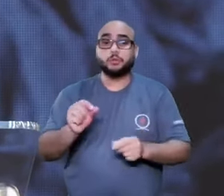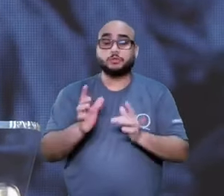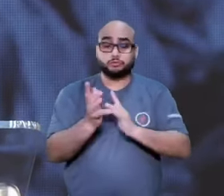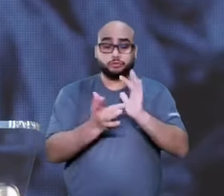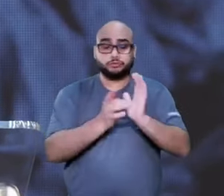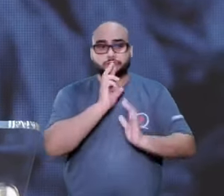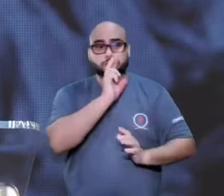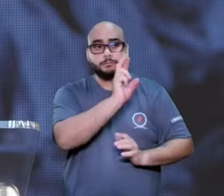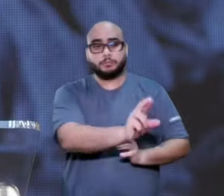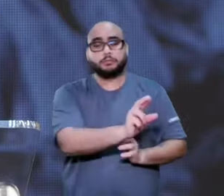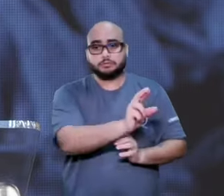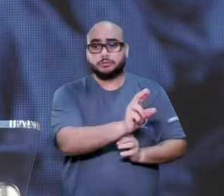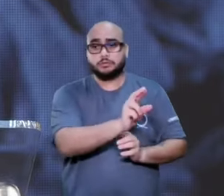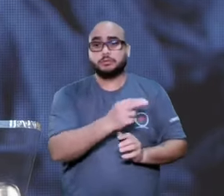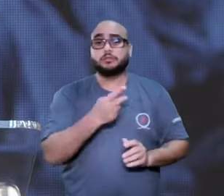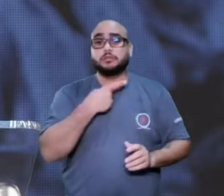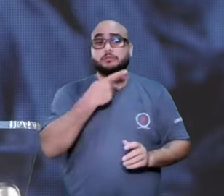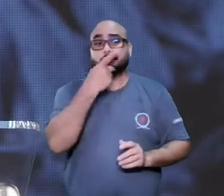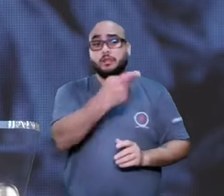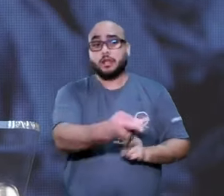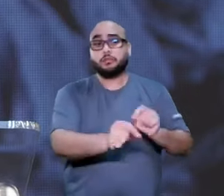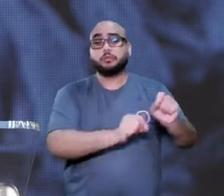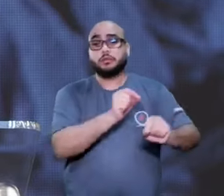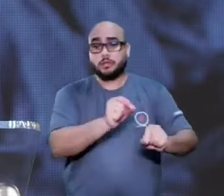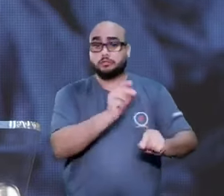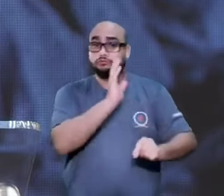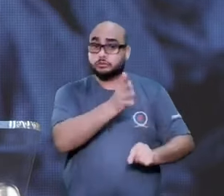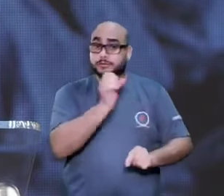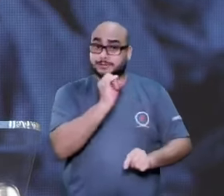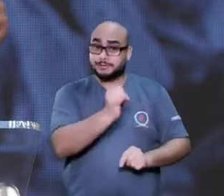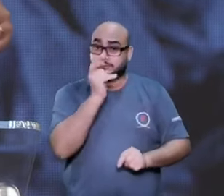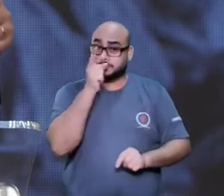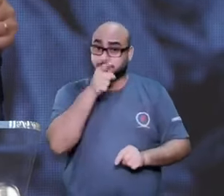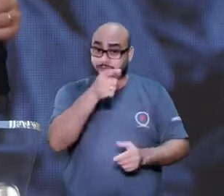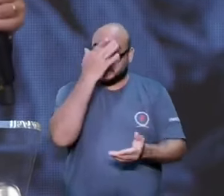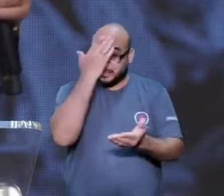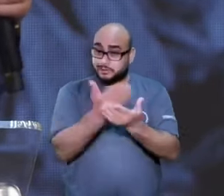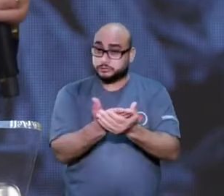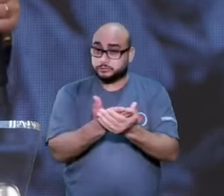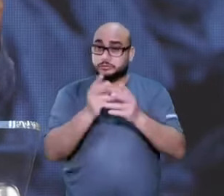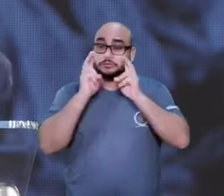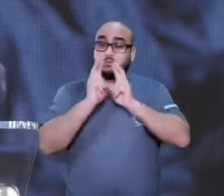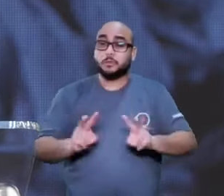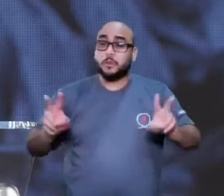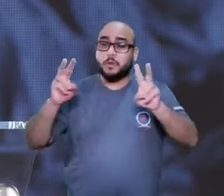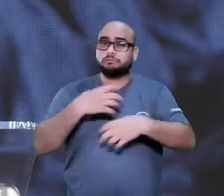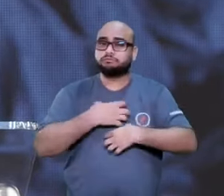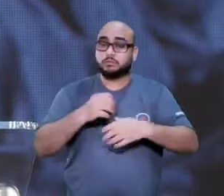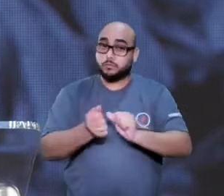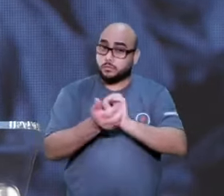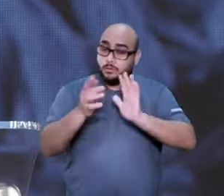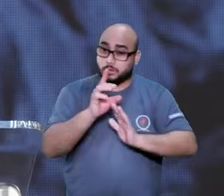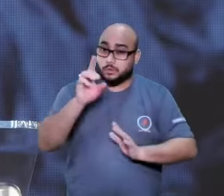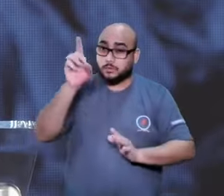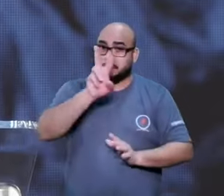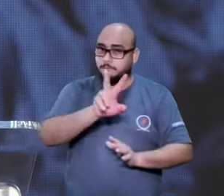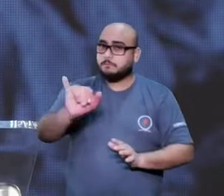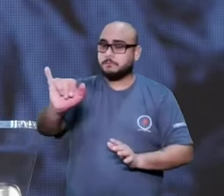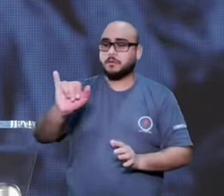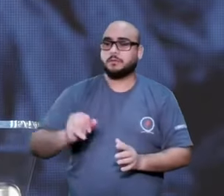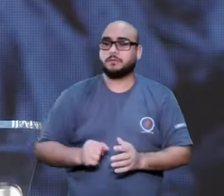eu tenho te dito que se creres verás a glória de Deus